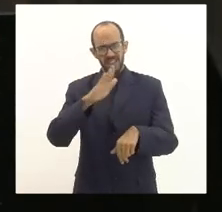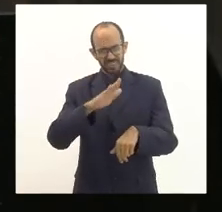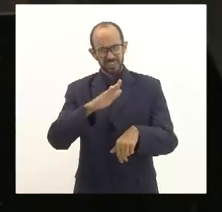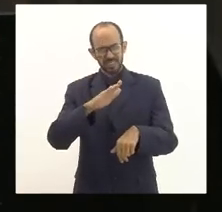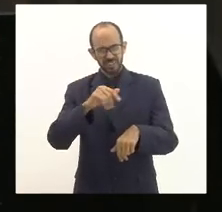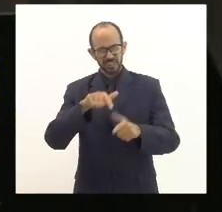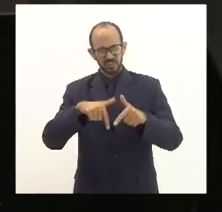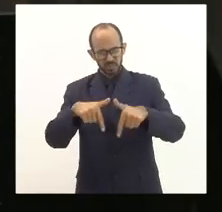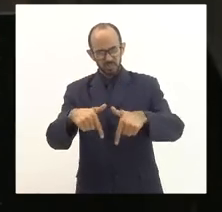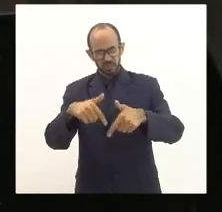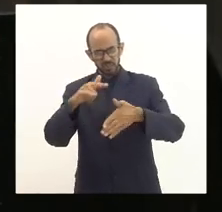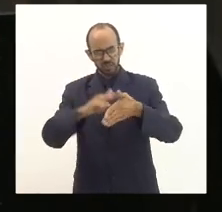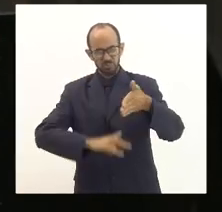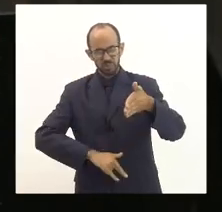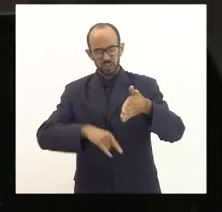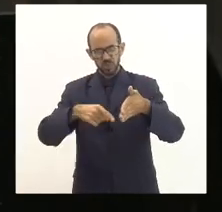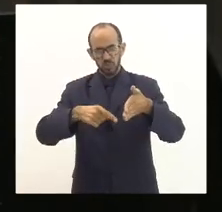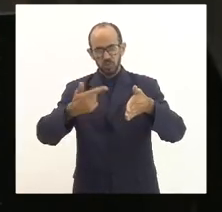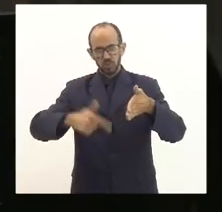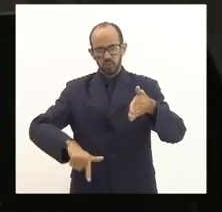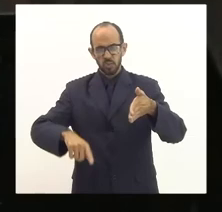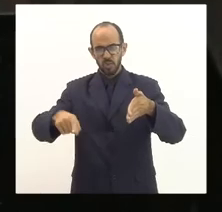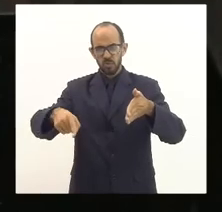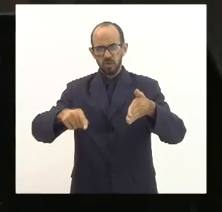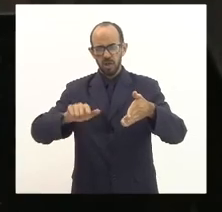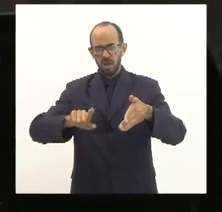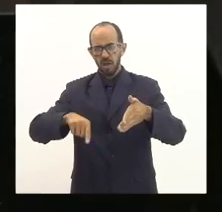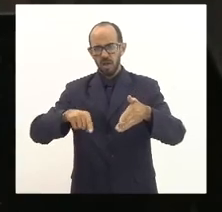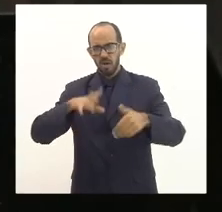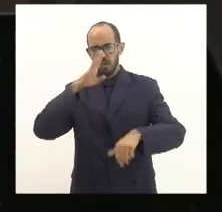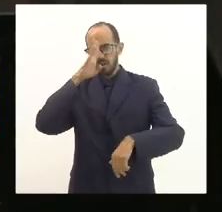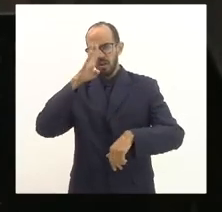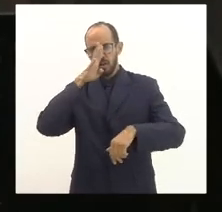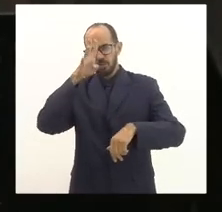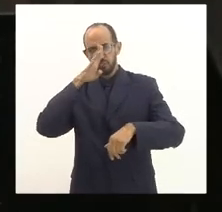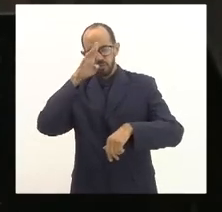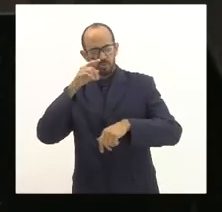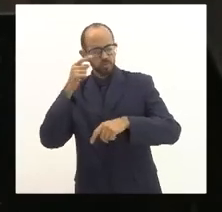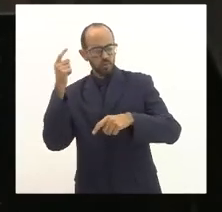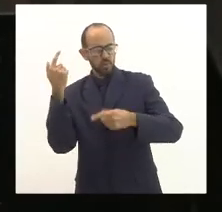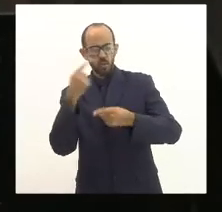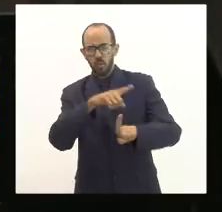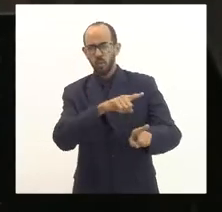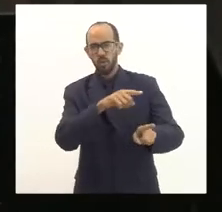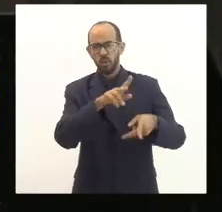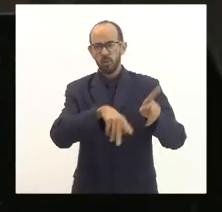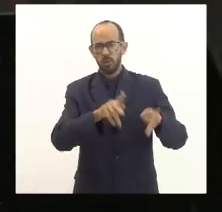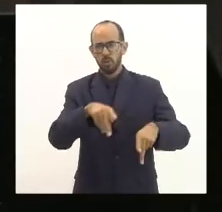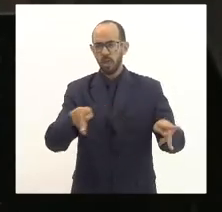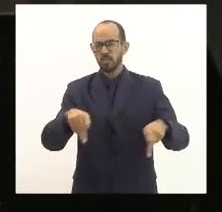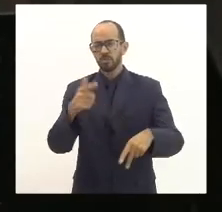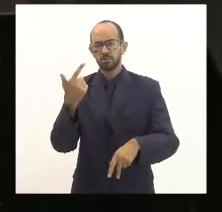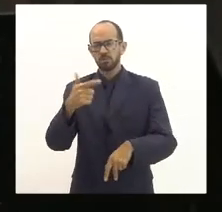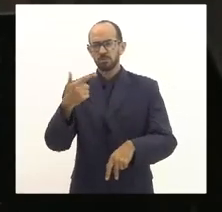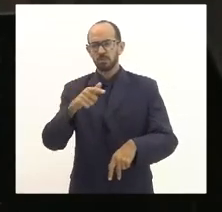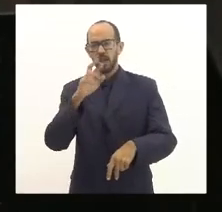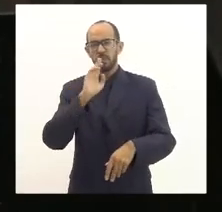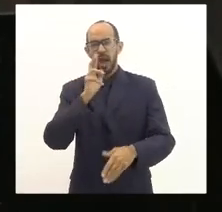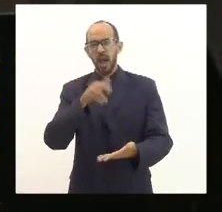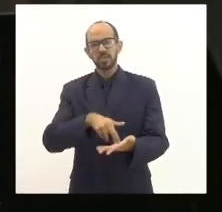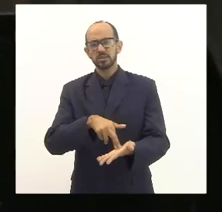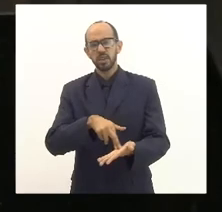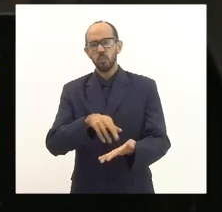uma certificação uma coisa que realmente é afronta o consumidor sem nenhuma razão lógica de se